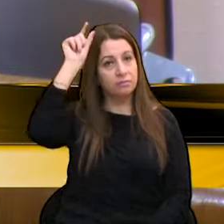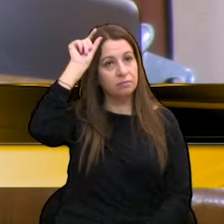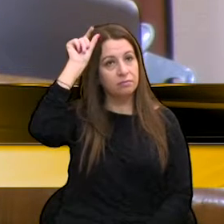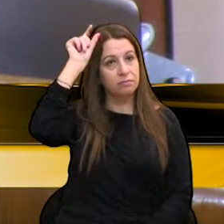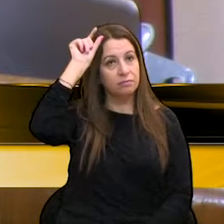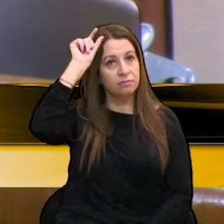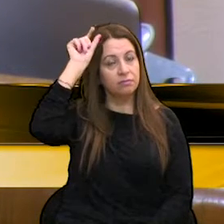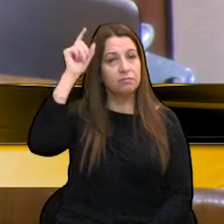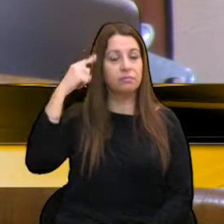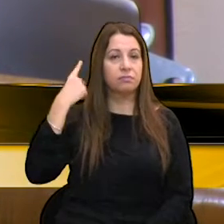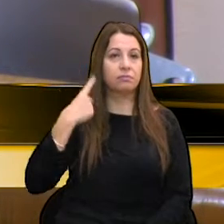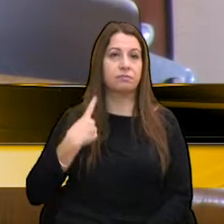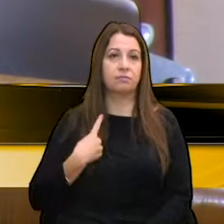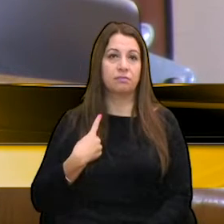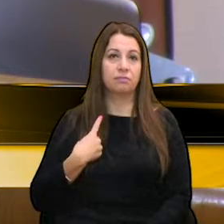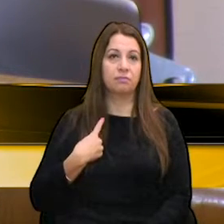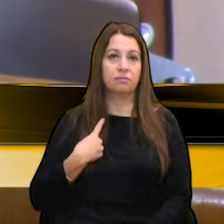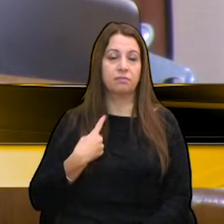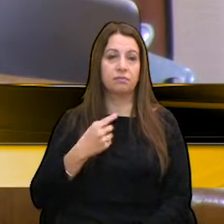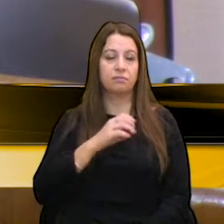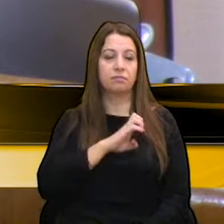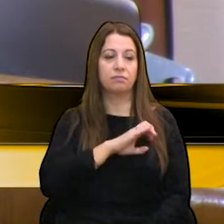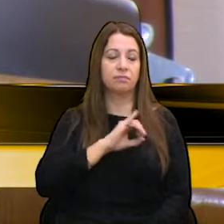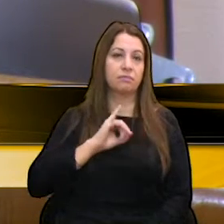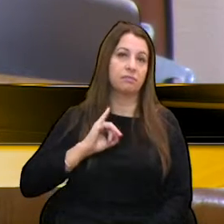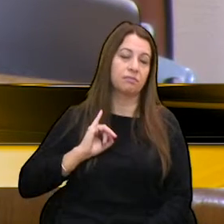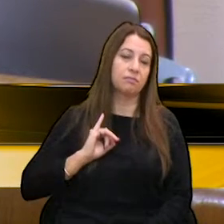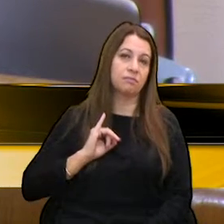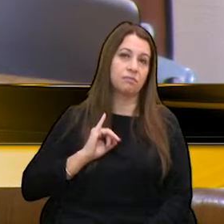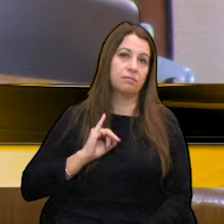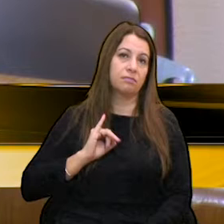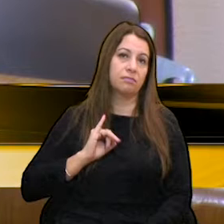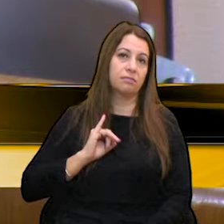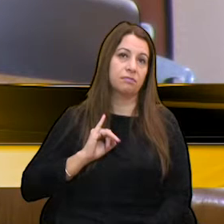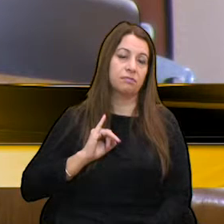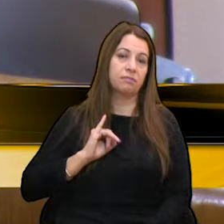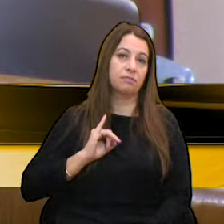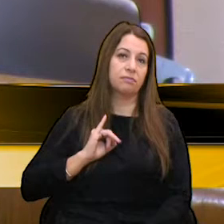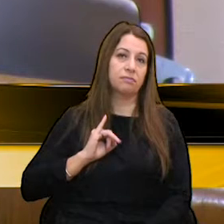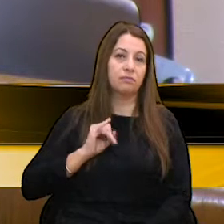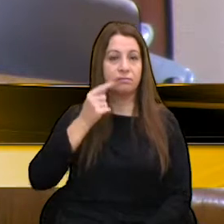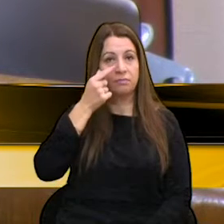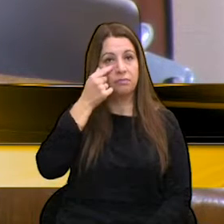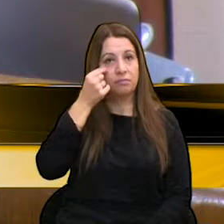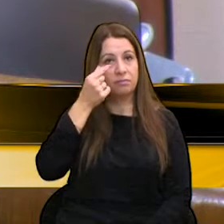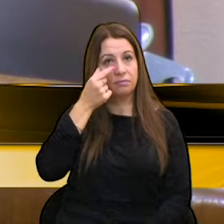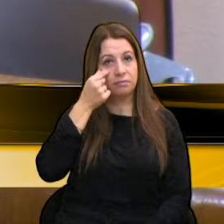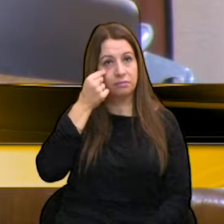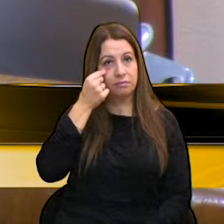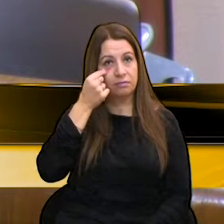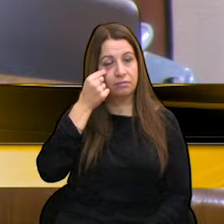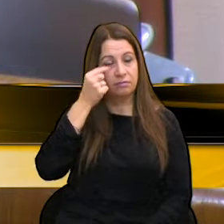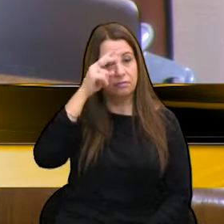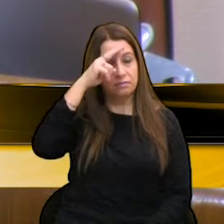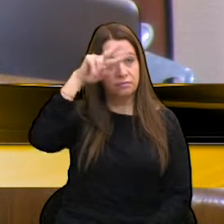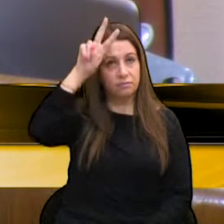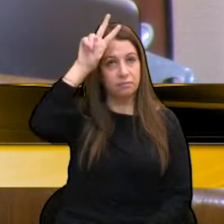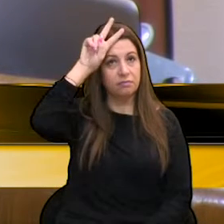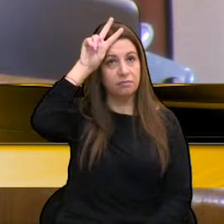Guerra, Denise Pessoa, Edi Carlos Pereira de Souza, Edio Eloy Frisso, Edson da